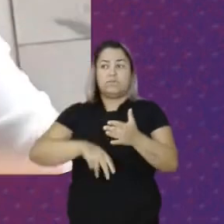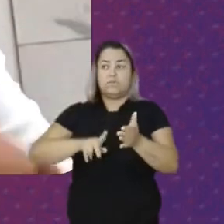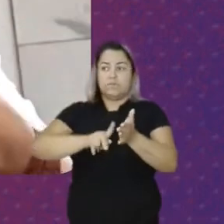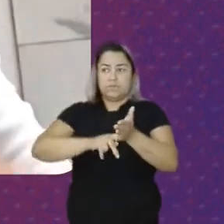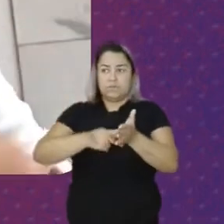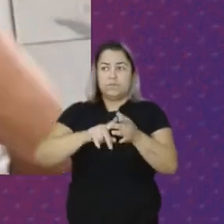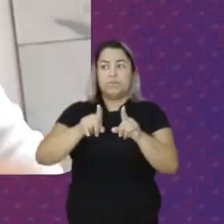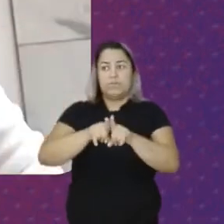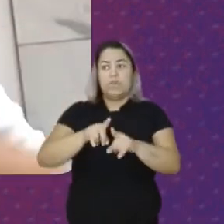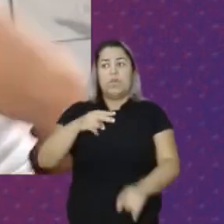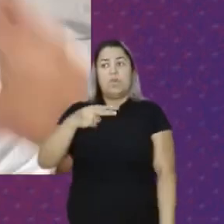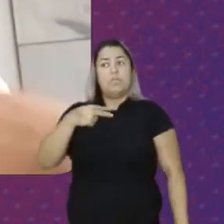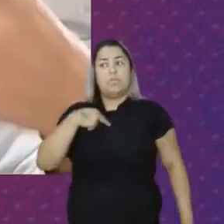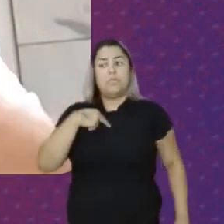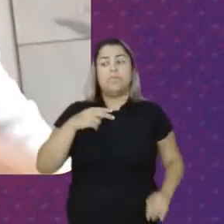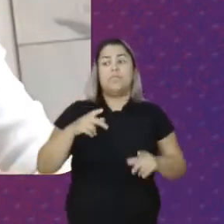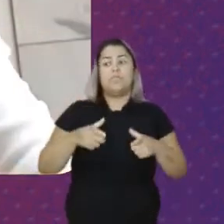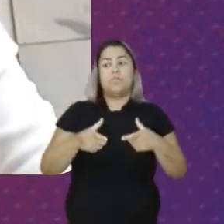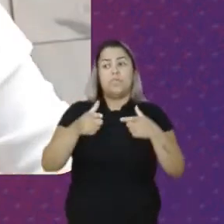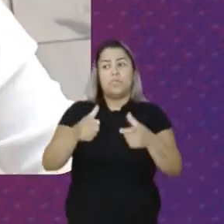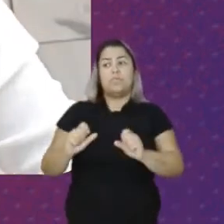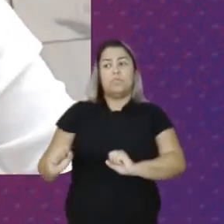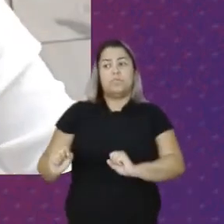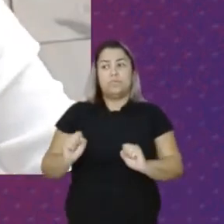que ocupam espaços de poder dentro